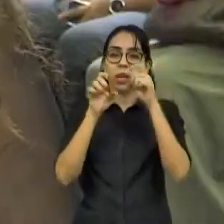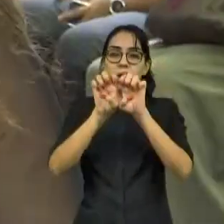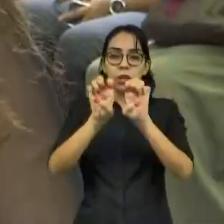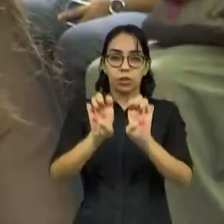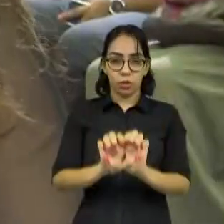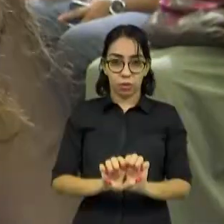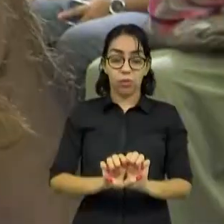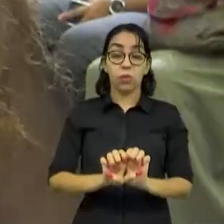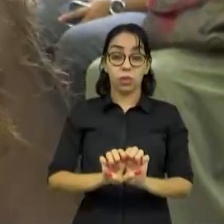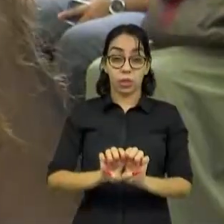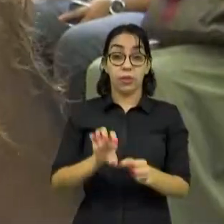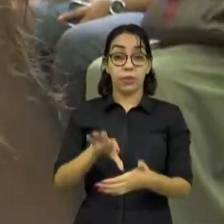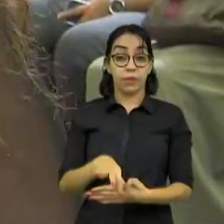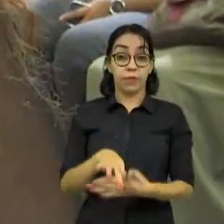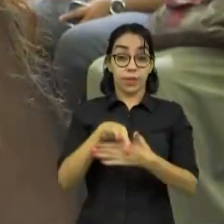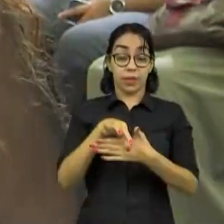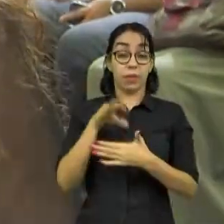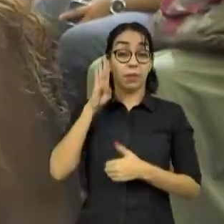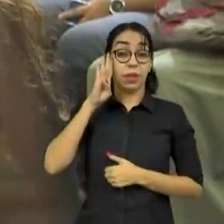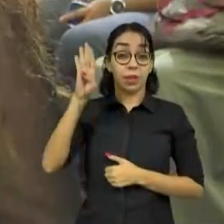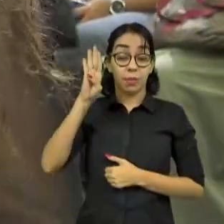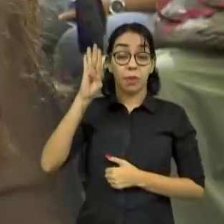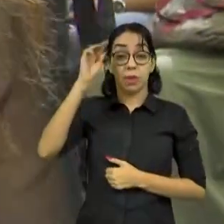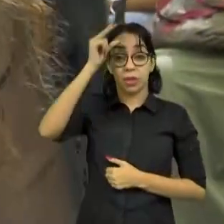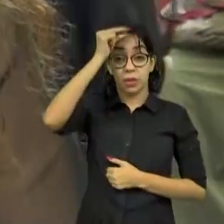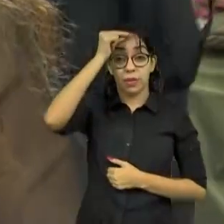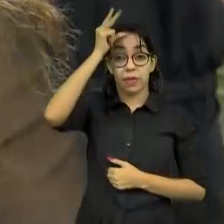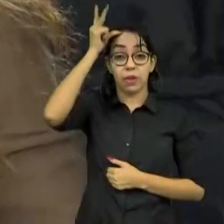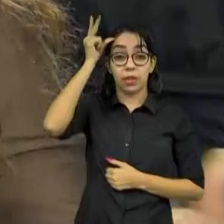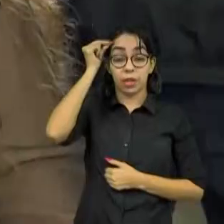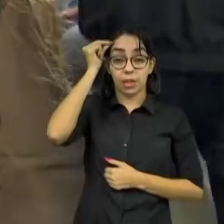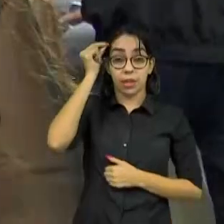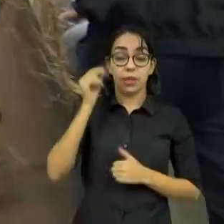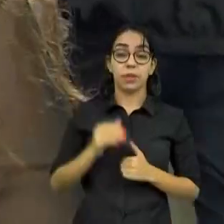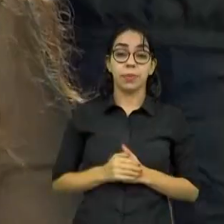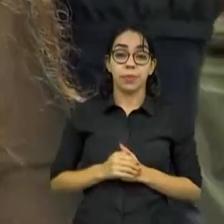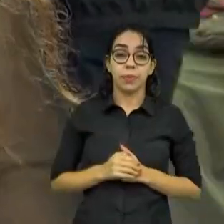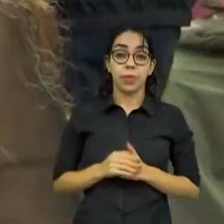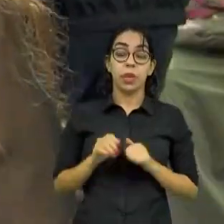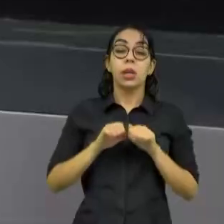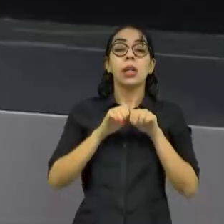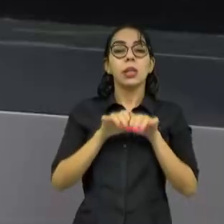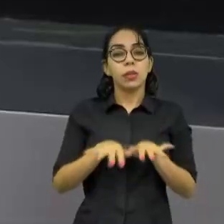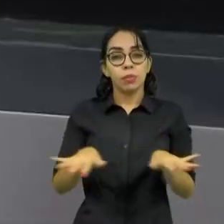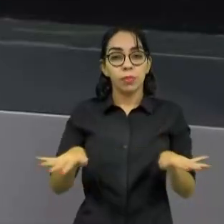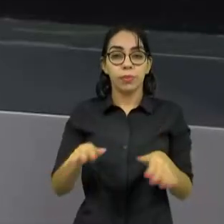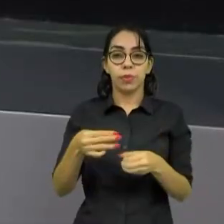equipamentos, principalmente o município de Fortaleza. Aí vai para todos os municípios do estado do Ceará.